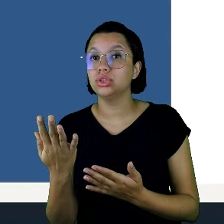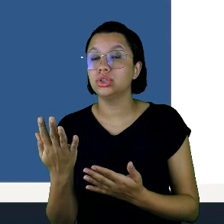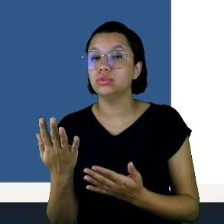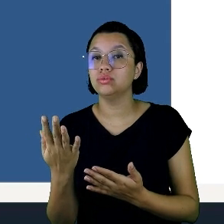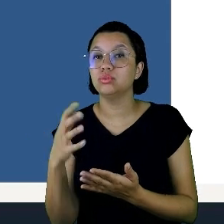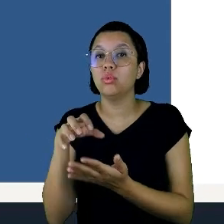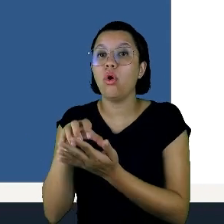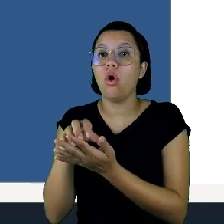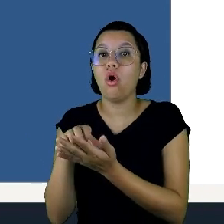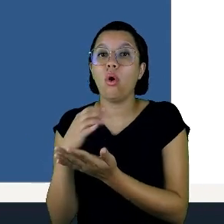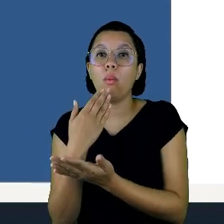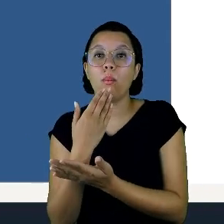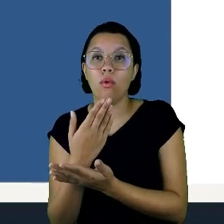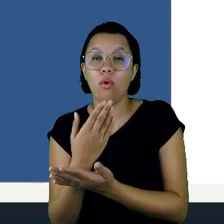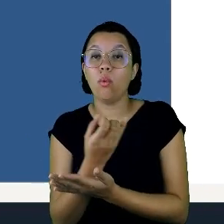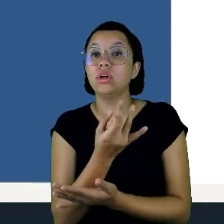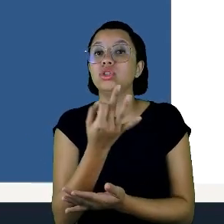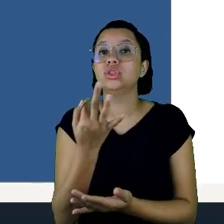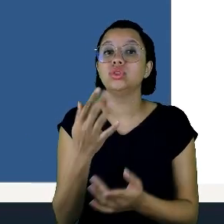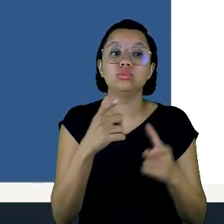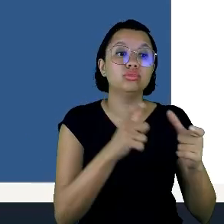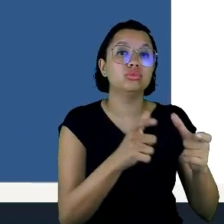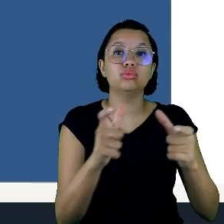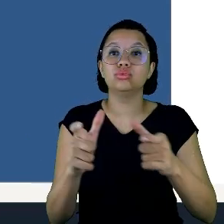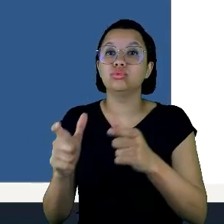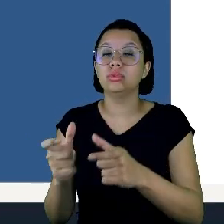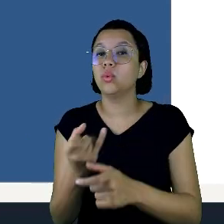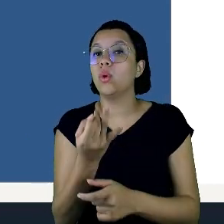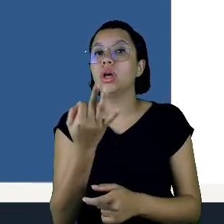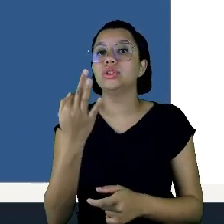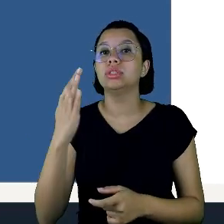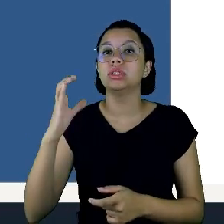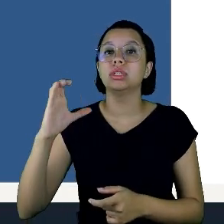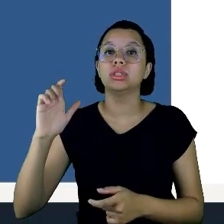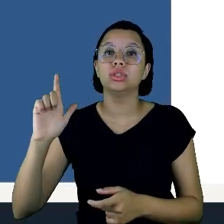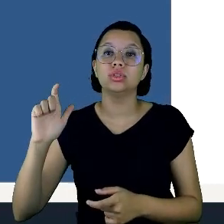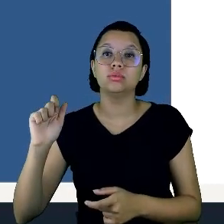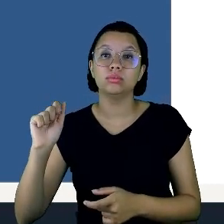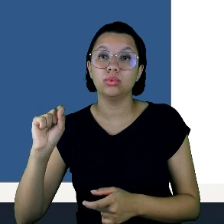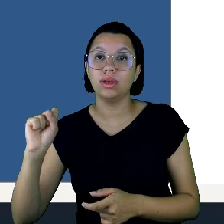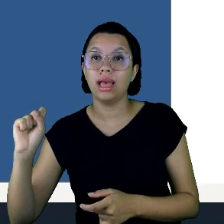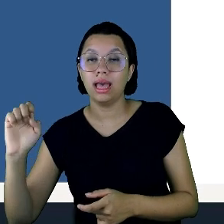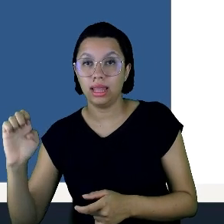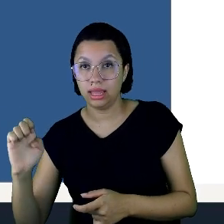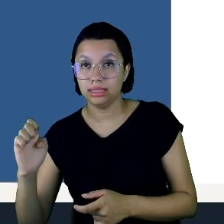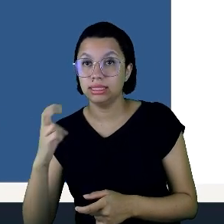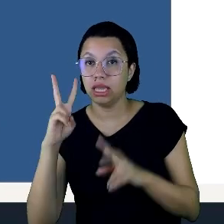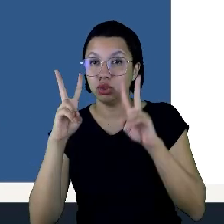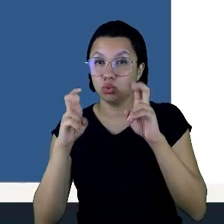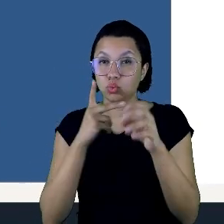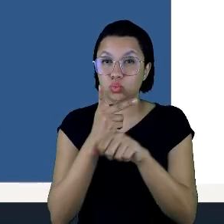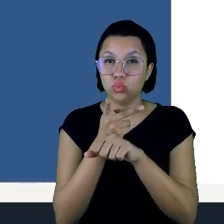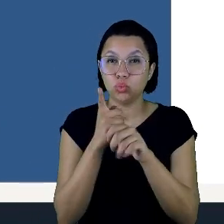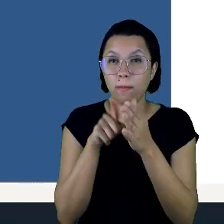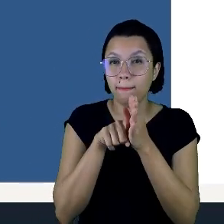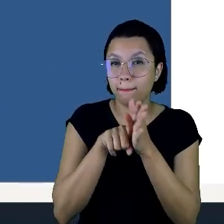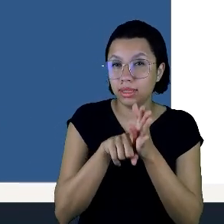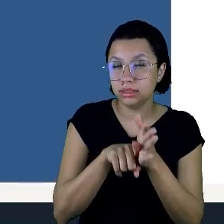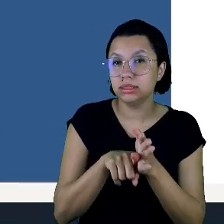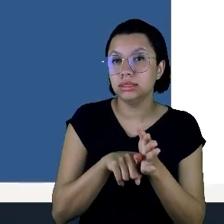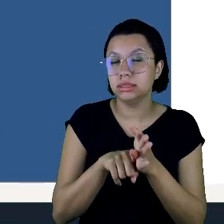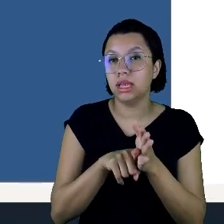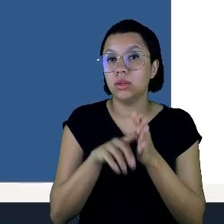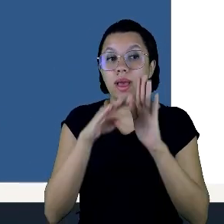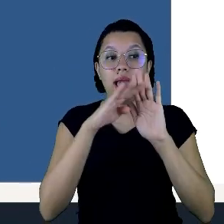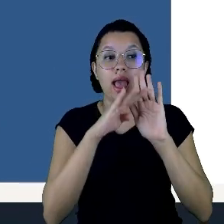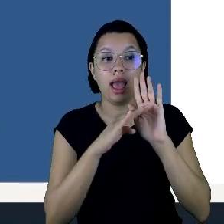estávamos, o quantitativo por demandante, quantitativo por unidade, quantitativo por classe e assunto pesquisado e